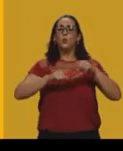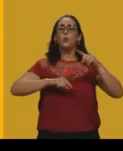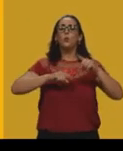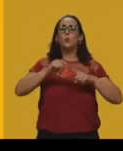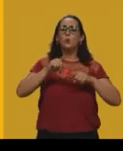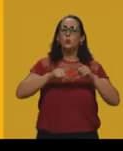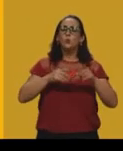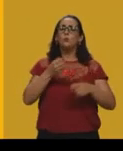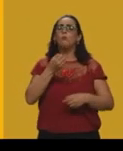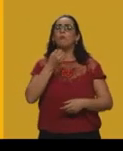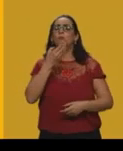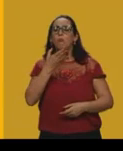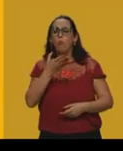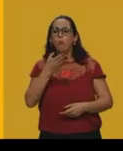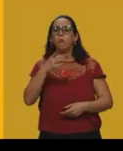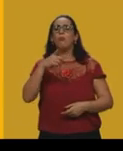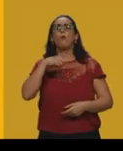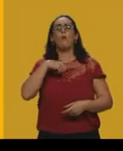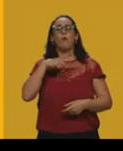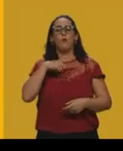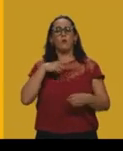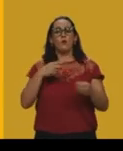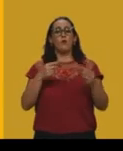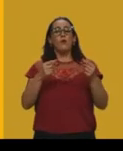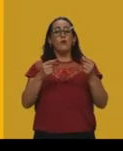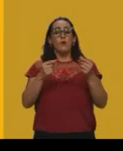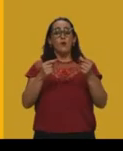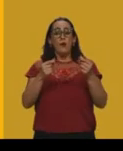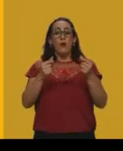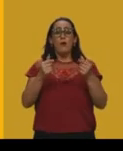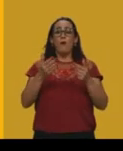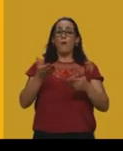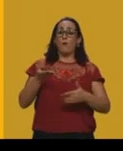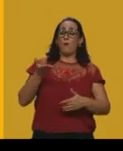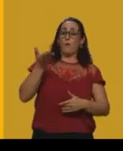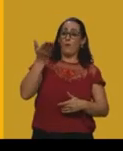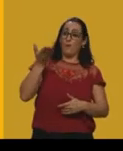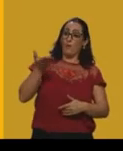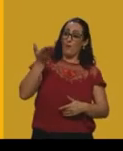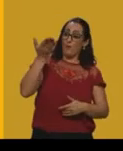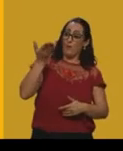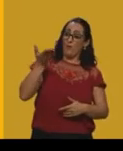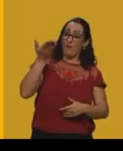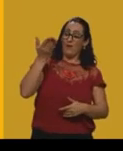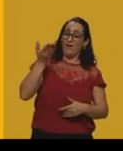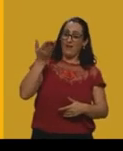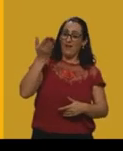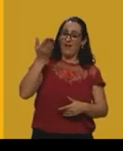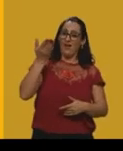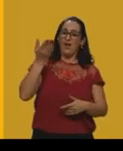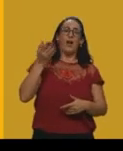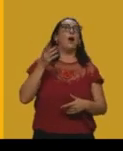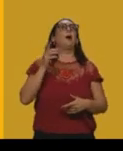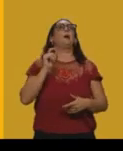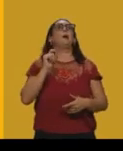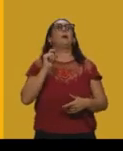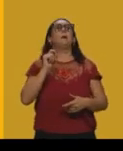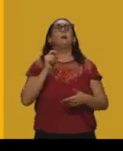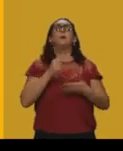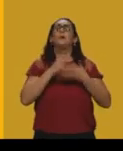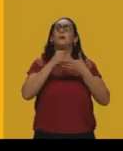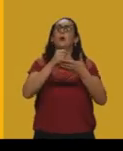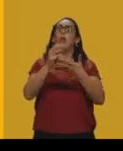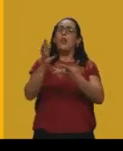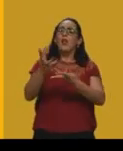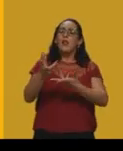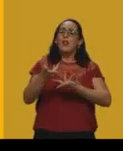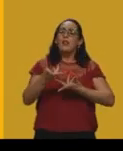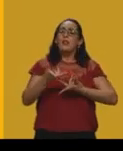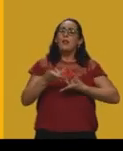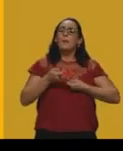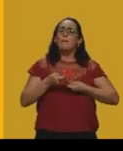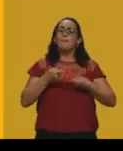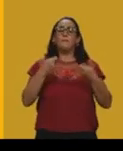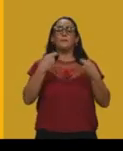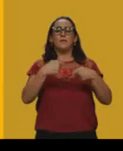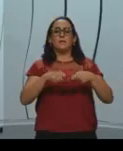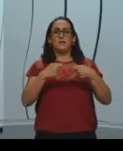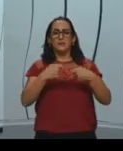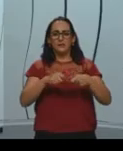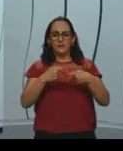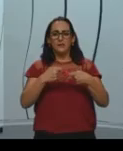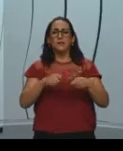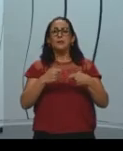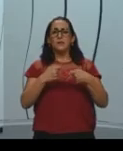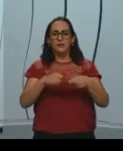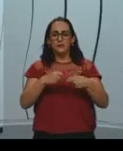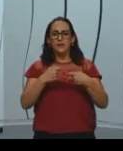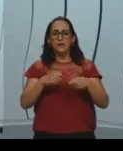alcançava preços altos, O que favorecia, então, a demanda ou a necessidade aí por parte da coroa